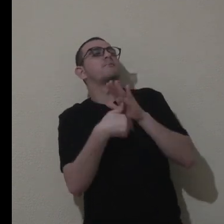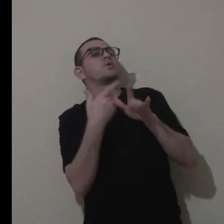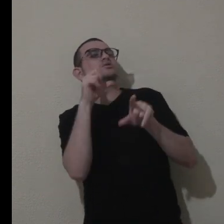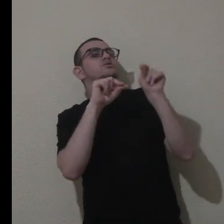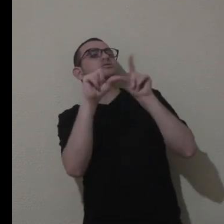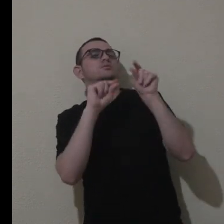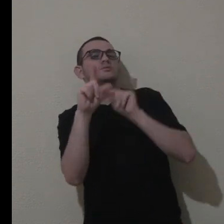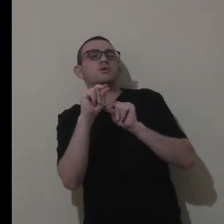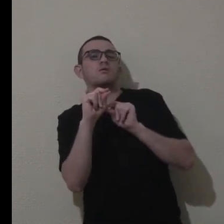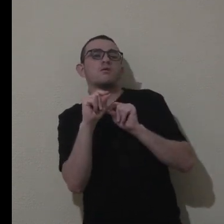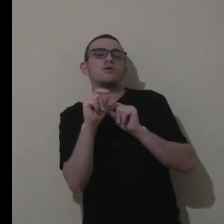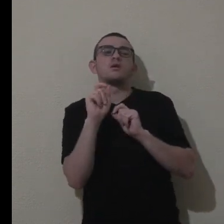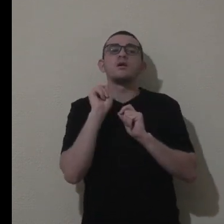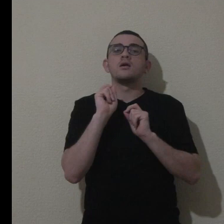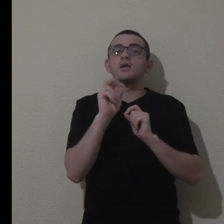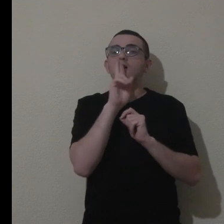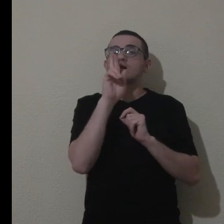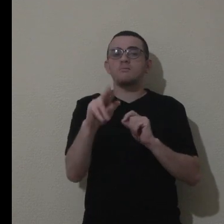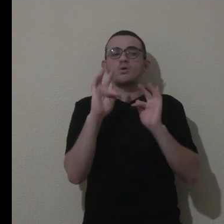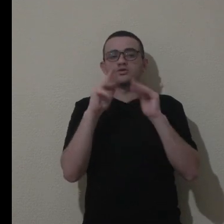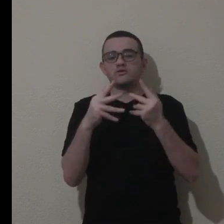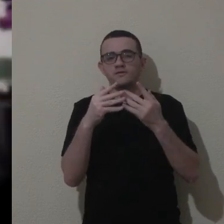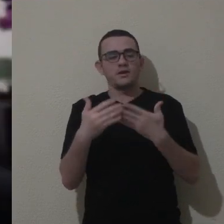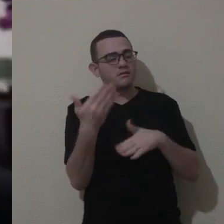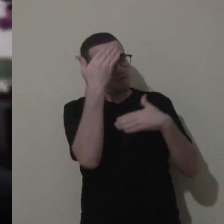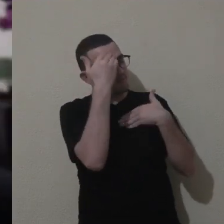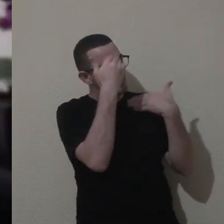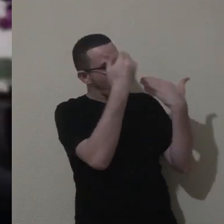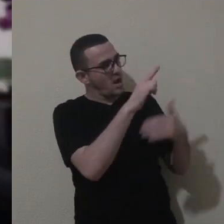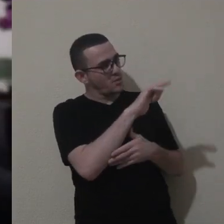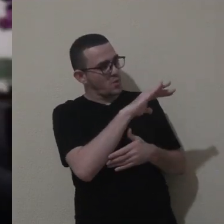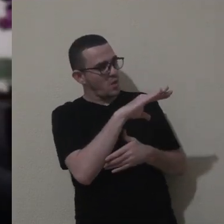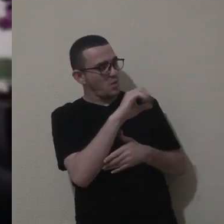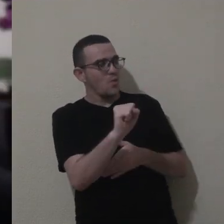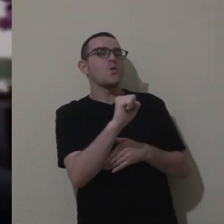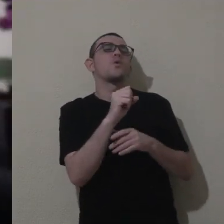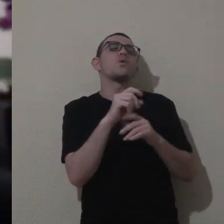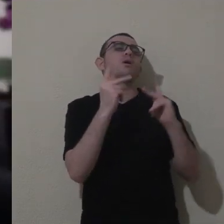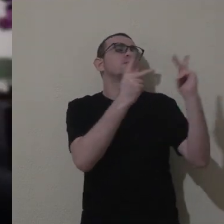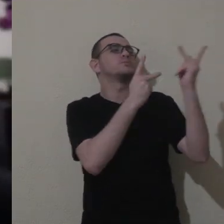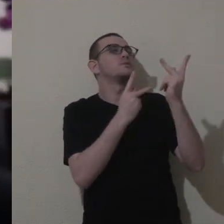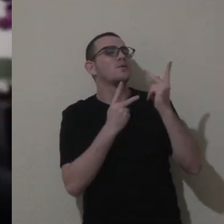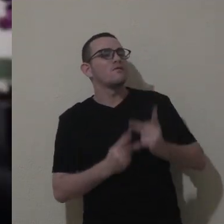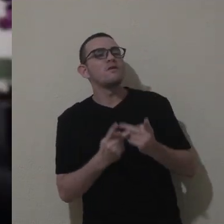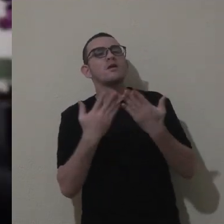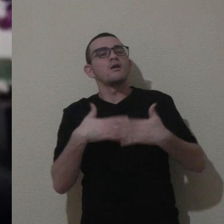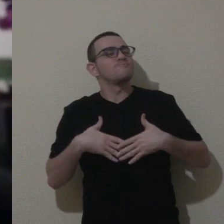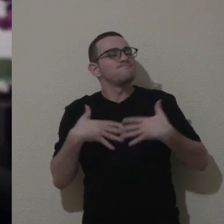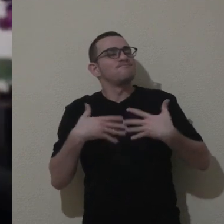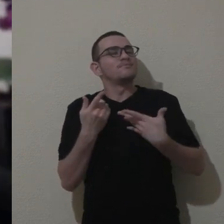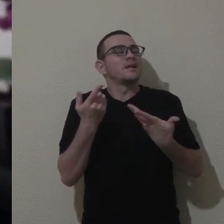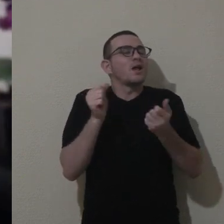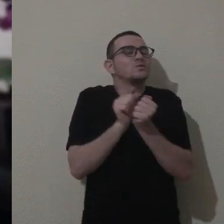vai selecionando e a gente responde no final. Pode ser? Obrigado, Lucas, obrigado, Neandra, pelo convite. É um